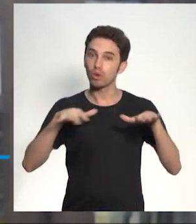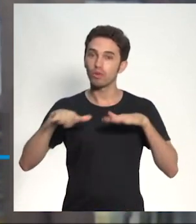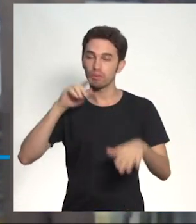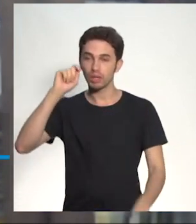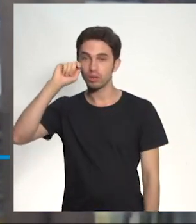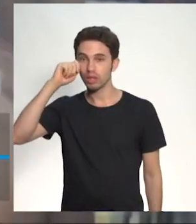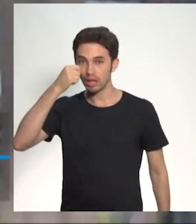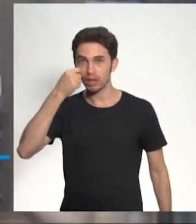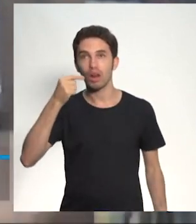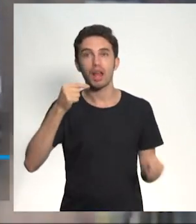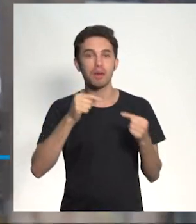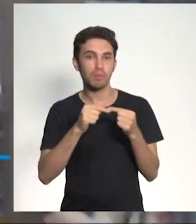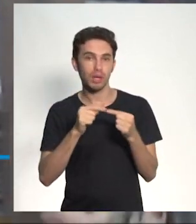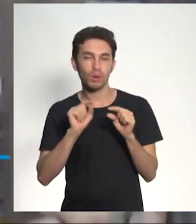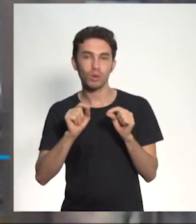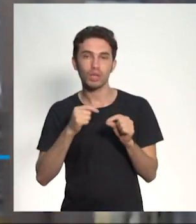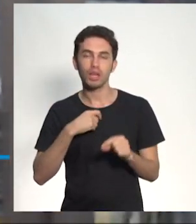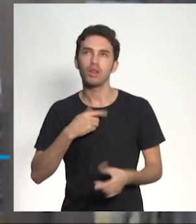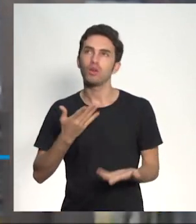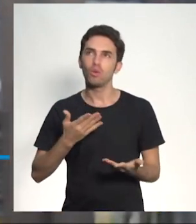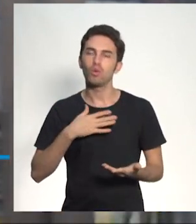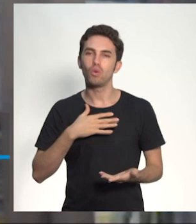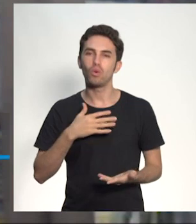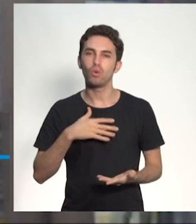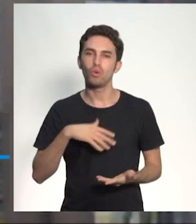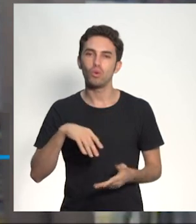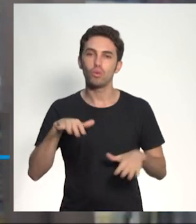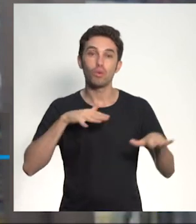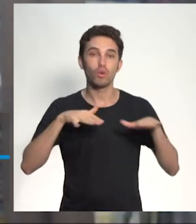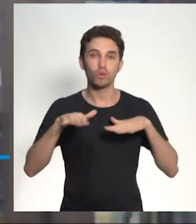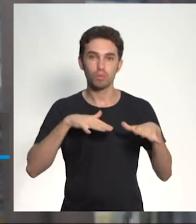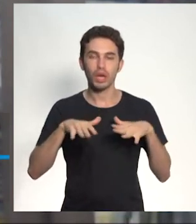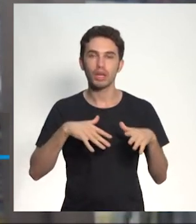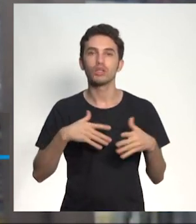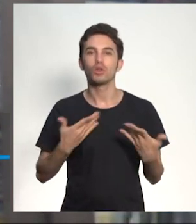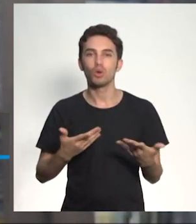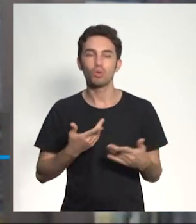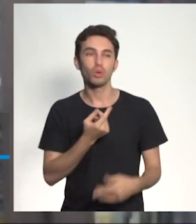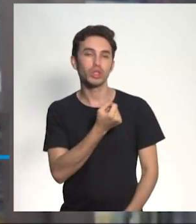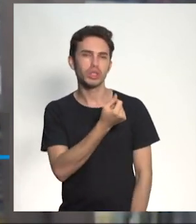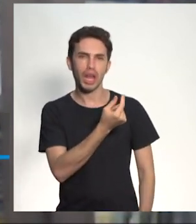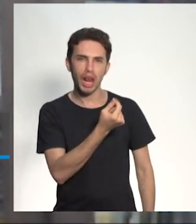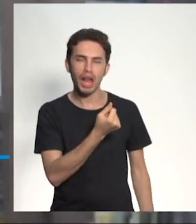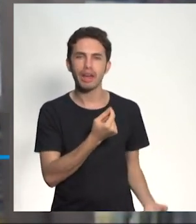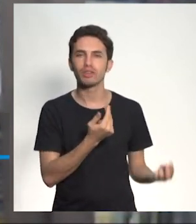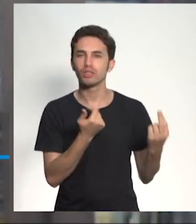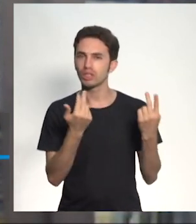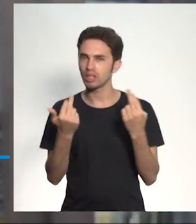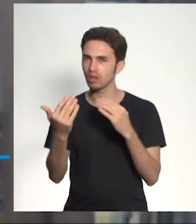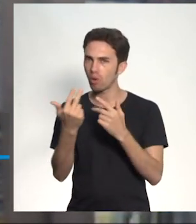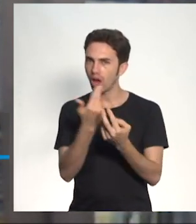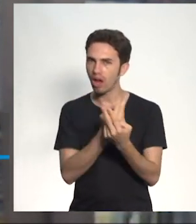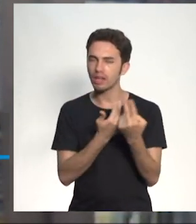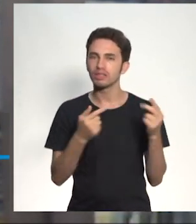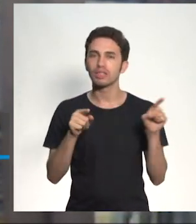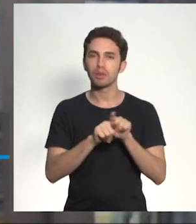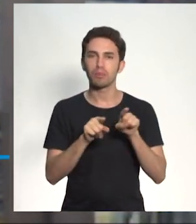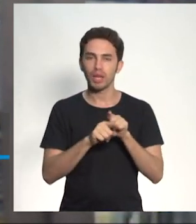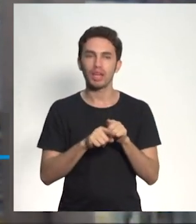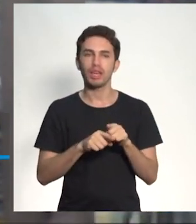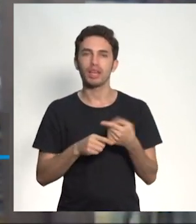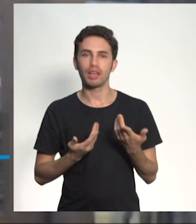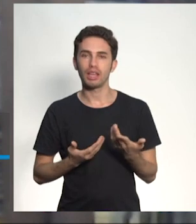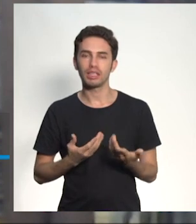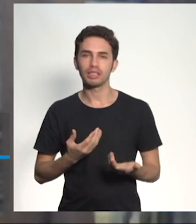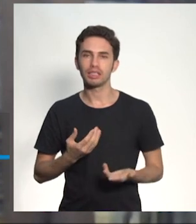uma questão material por redistribuição, sim, salários iguais, condições materiais,